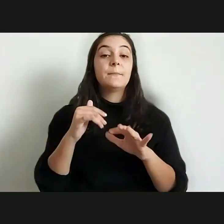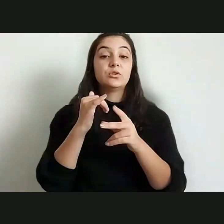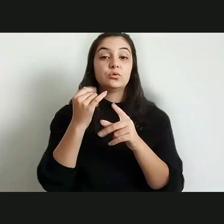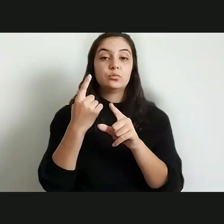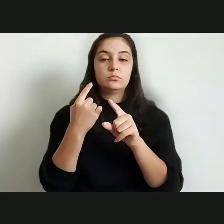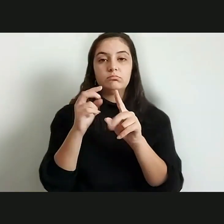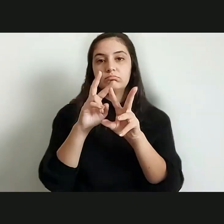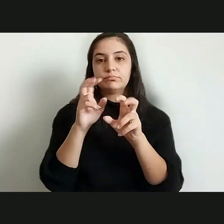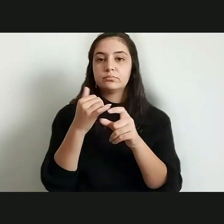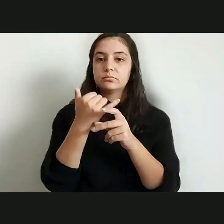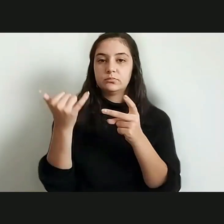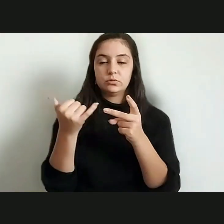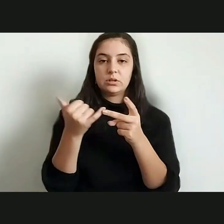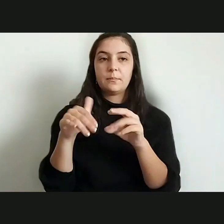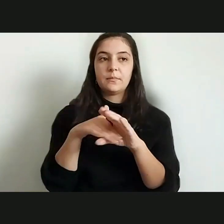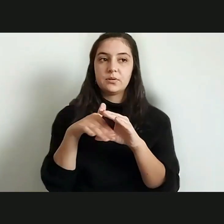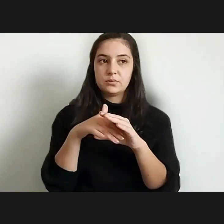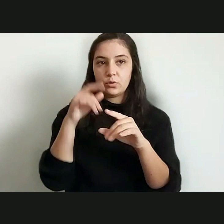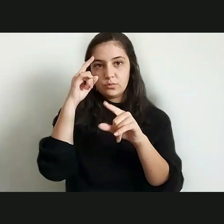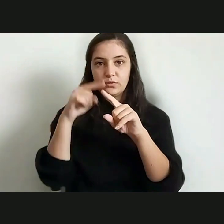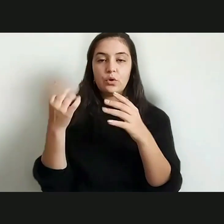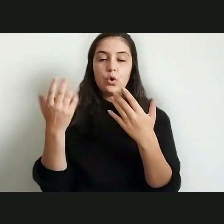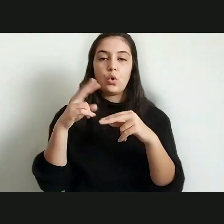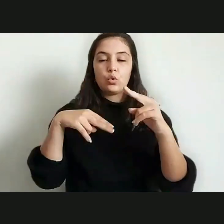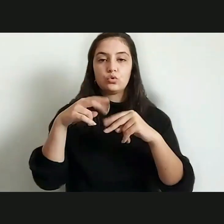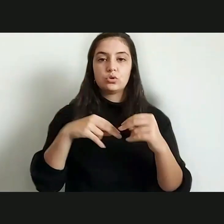questão da determinação da participação para a construção da confiança,